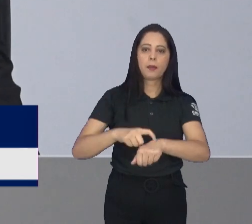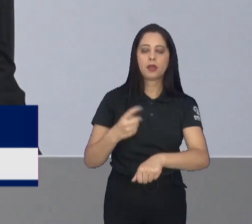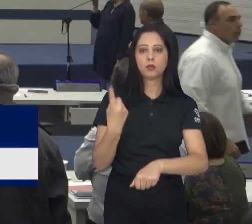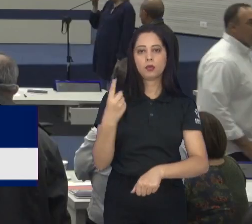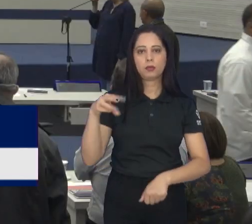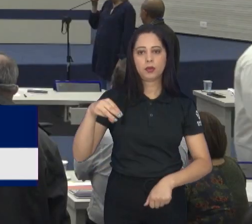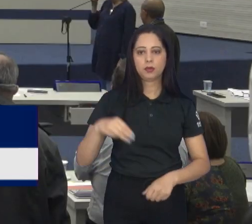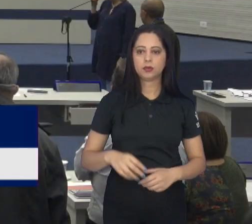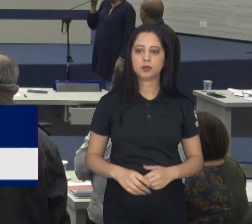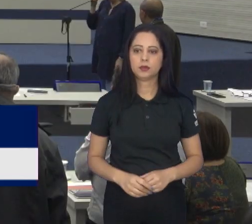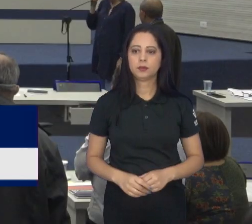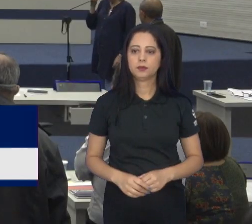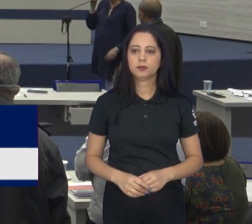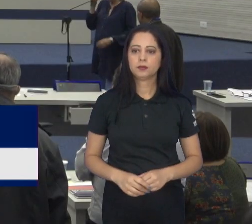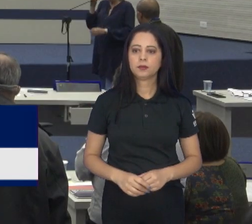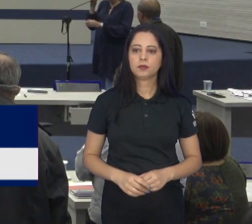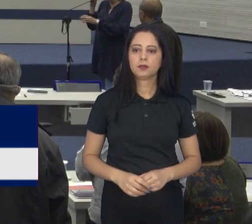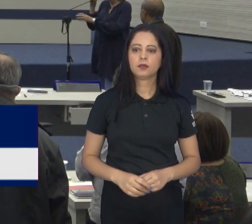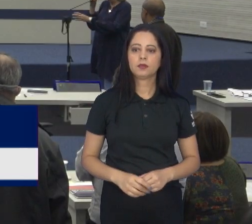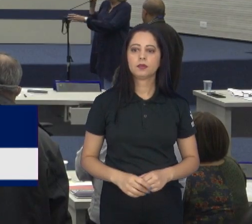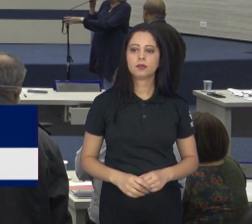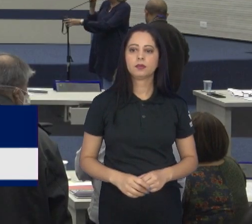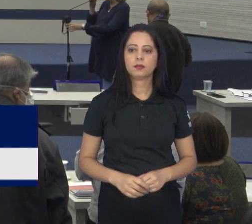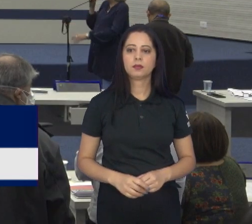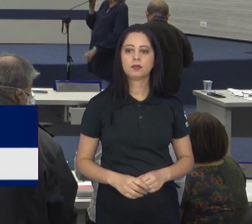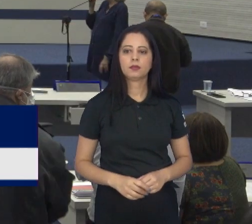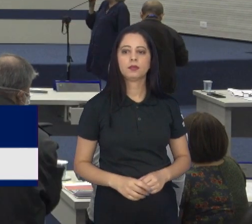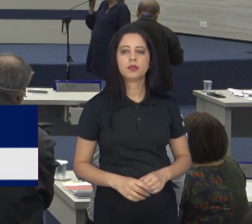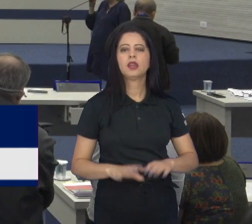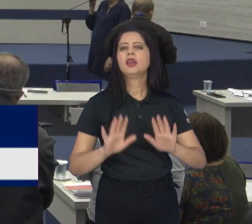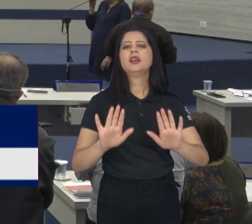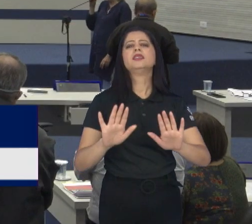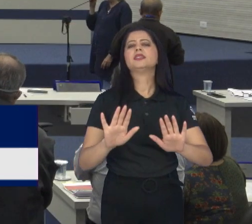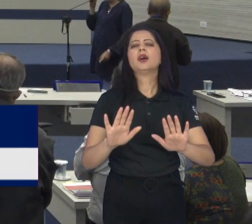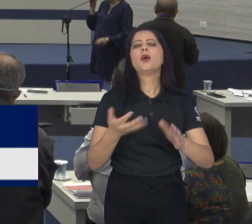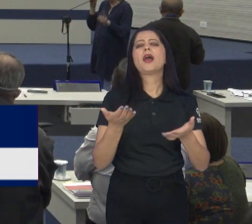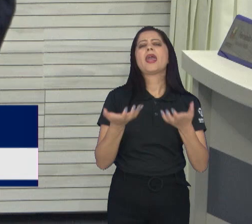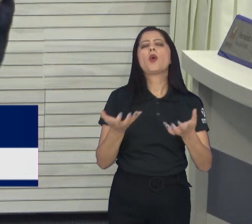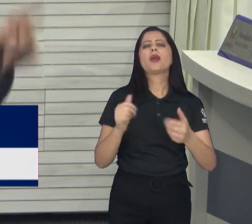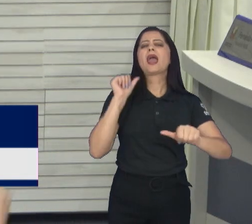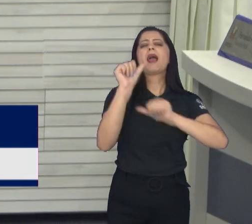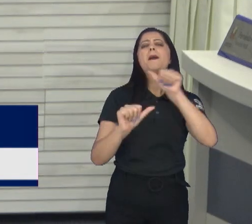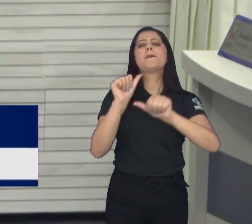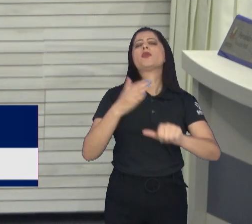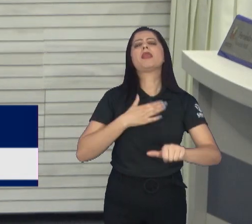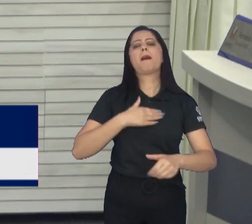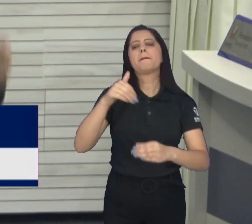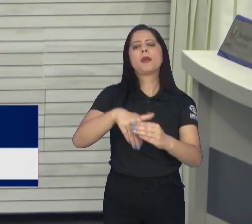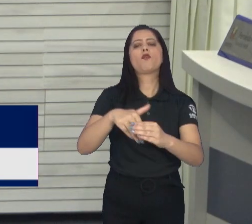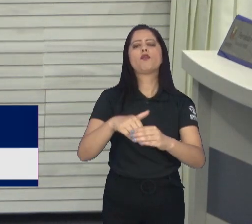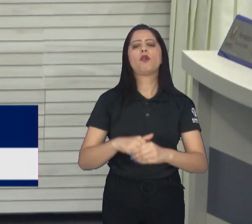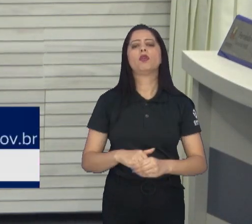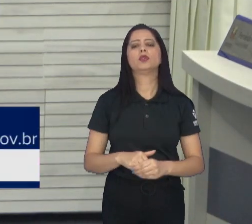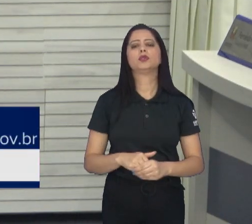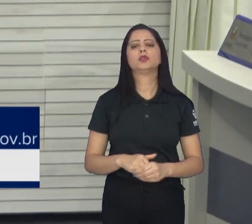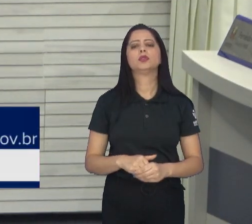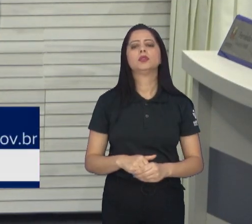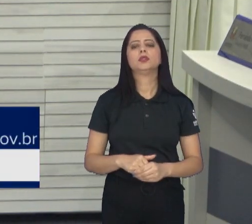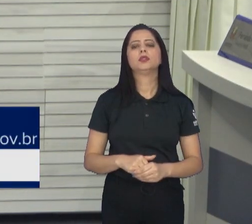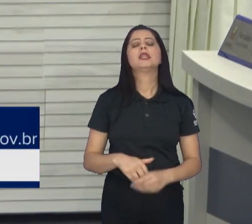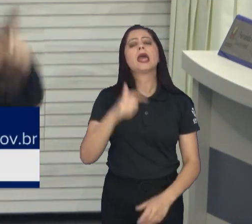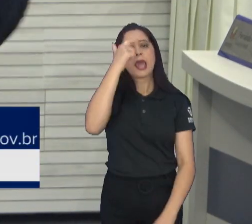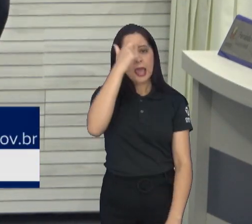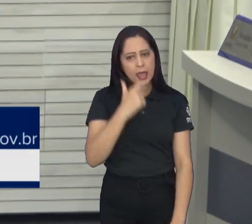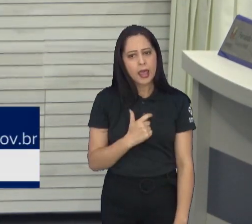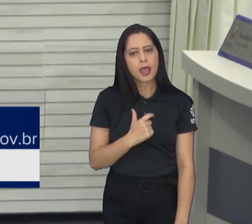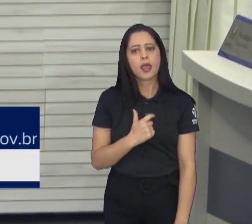Eu quero retificar o voto, porque isso aí está sendo um precedente muito perigoso para a prefeitura e para as áreas públicas da prefeitura. Eu,